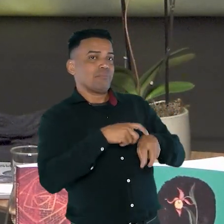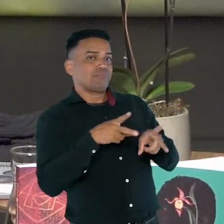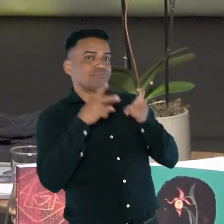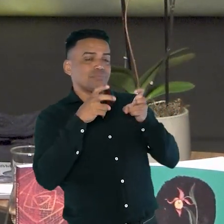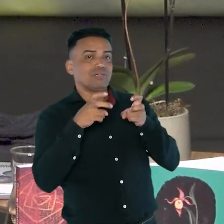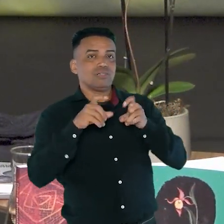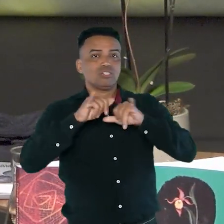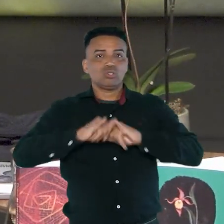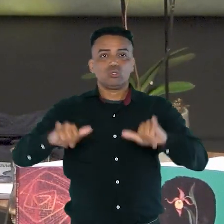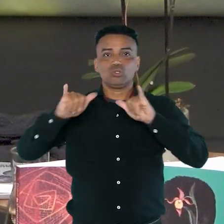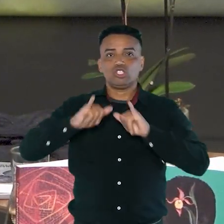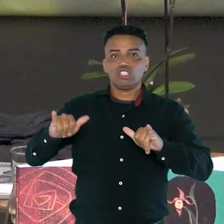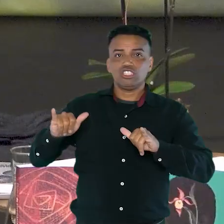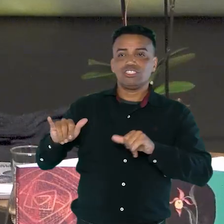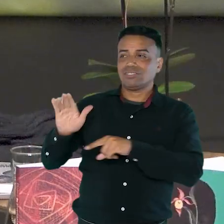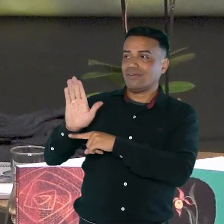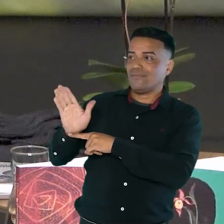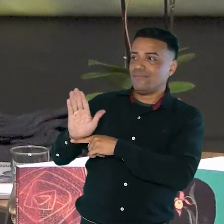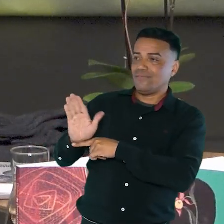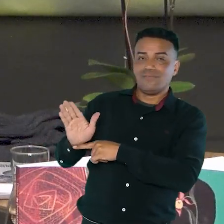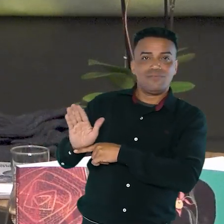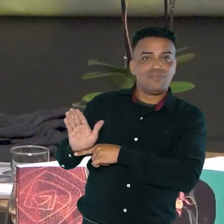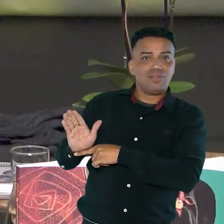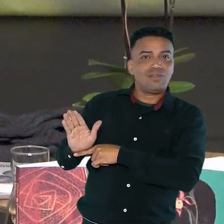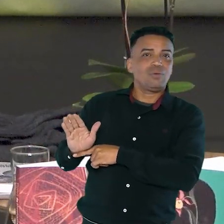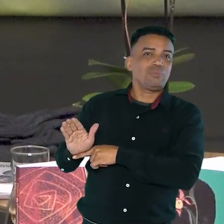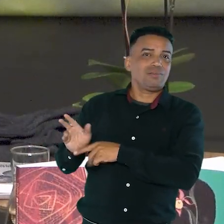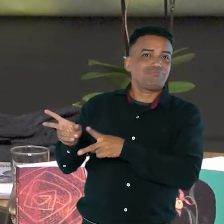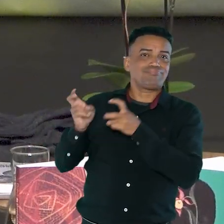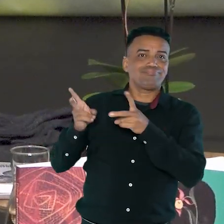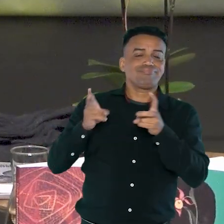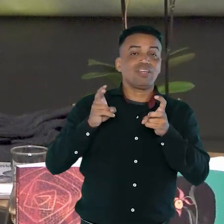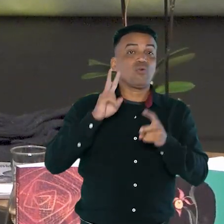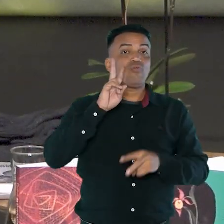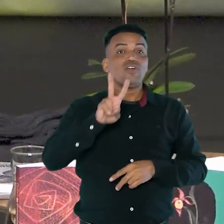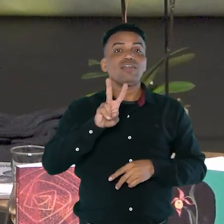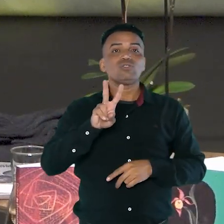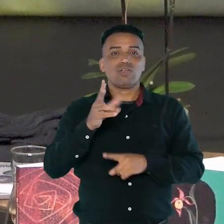cinema. Essas coisas me inspiram, porque eu vejo